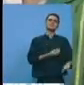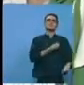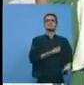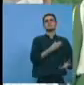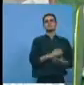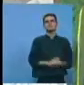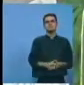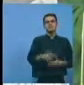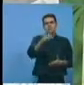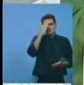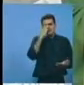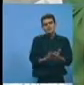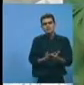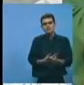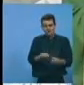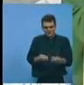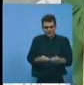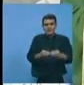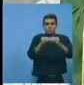Será que nós acreditamos nisso?